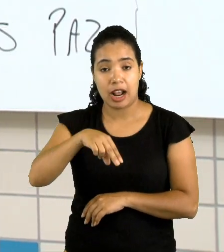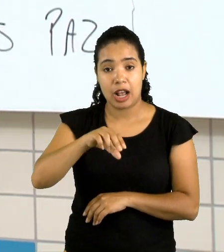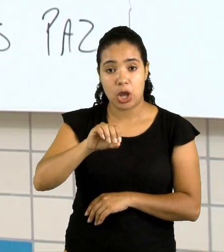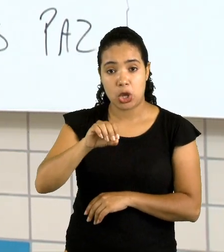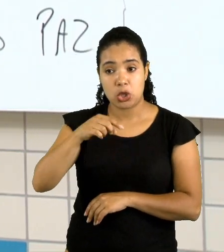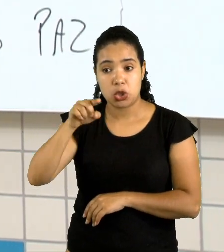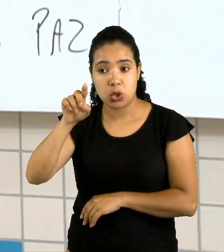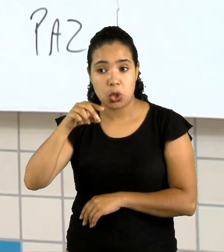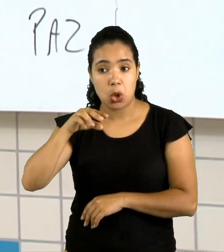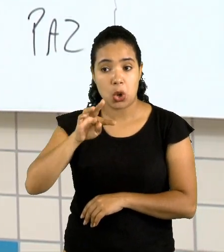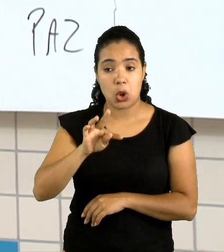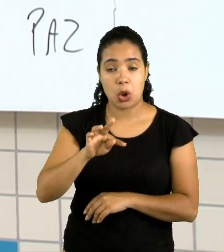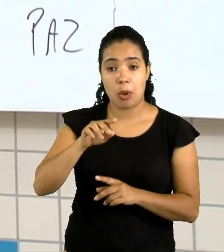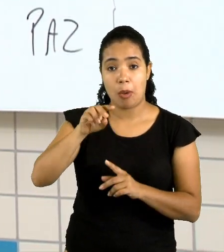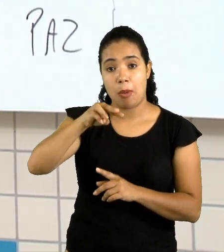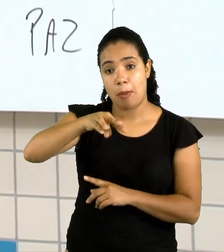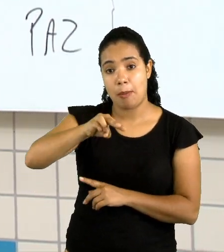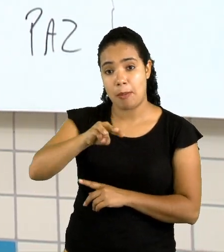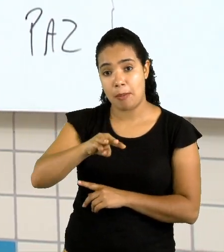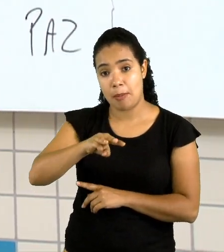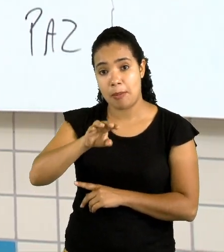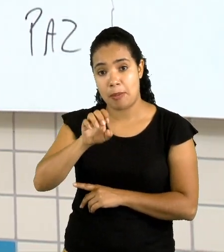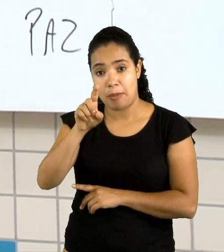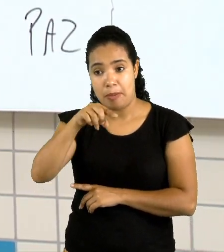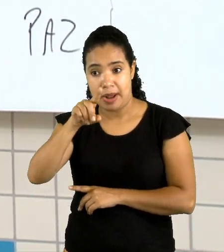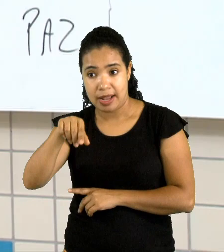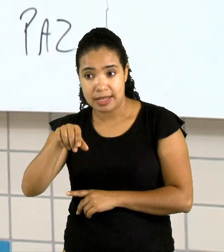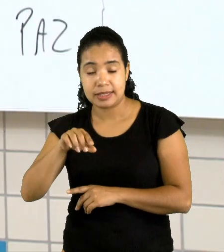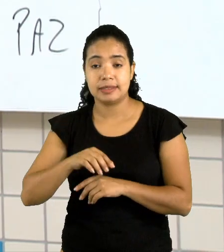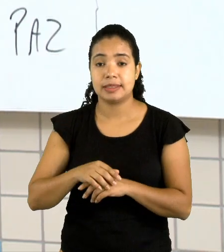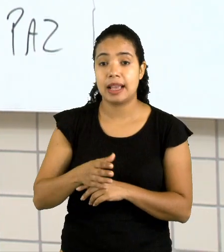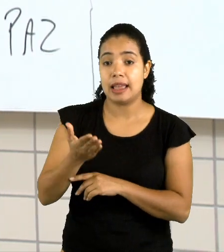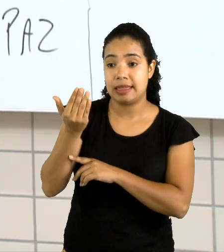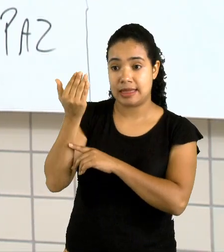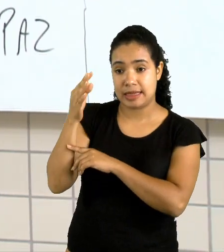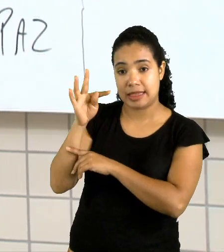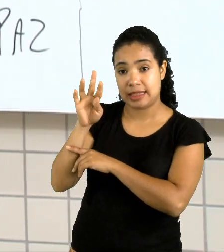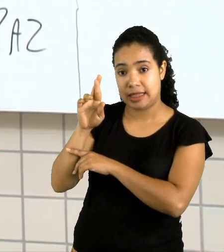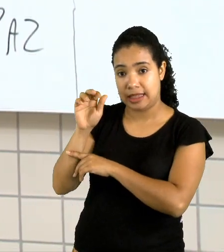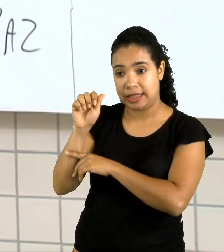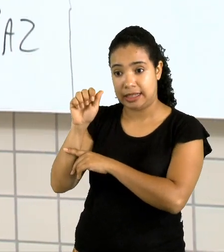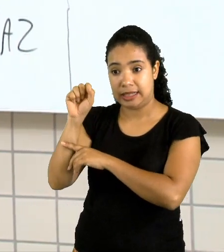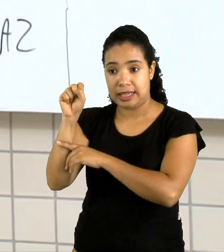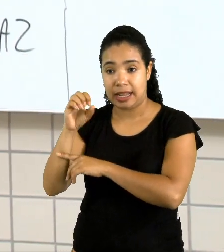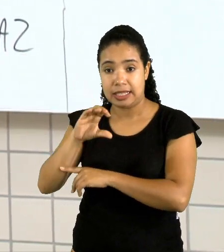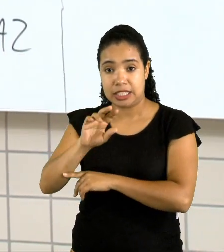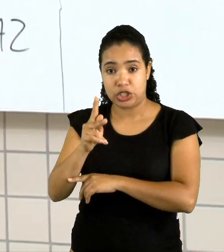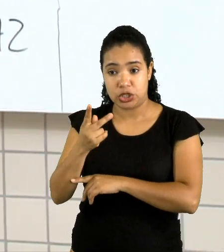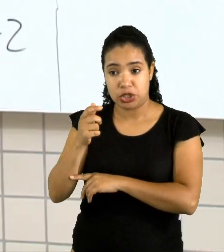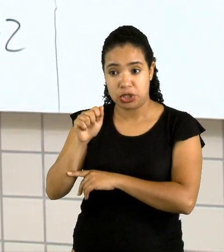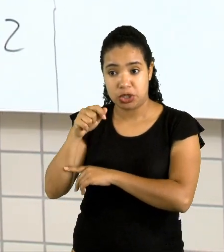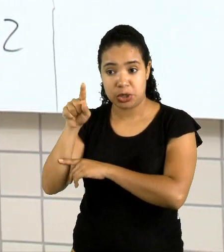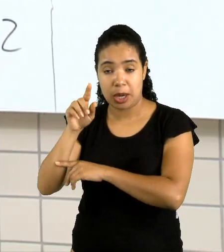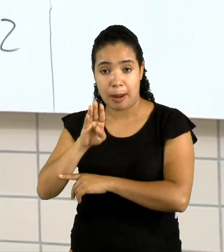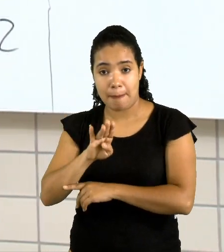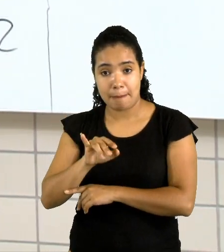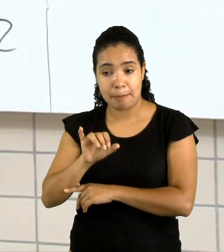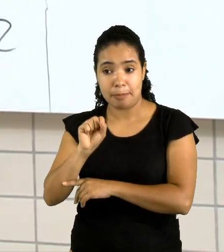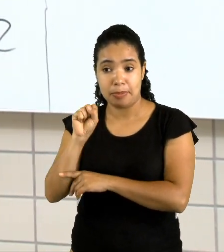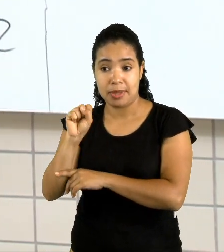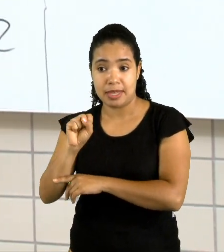trás, chá, bis, mi, nós, pés,